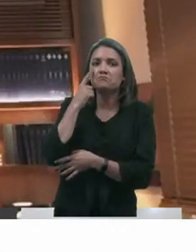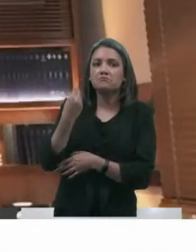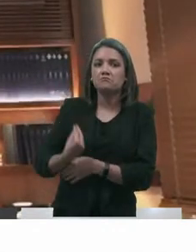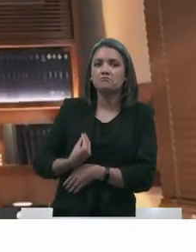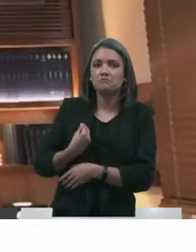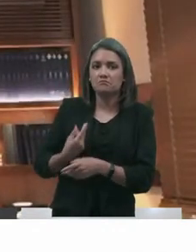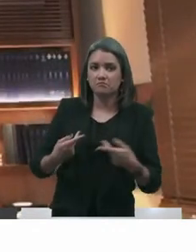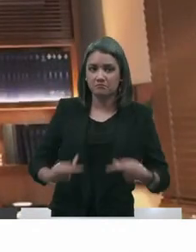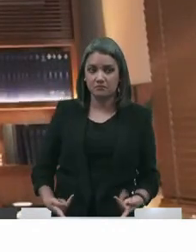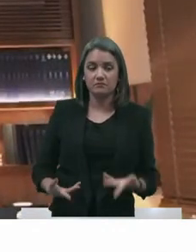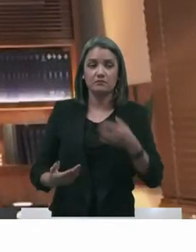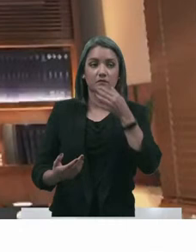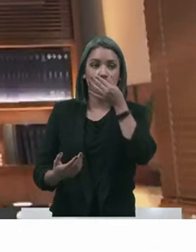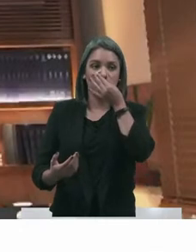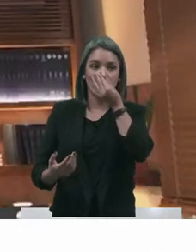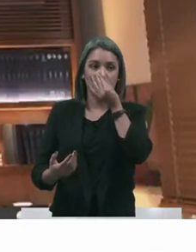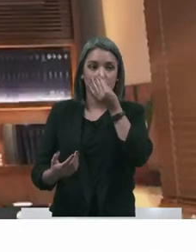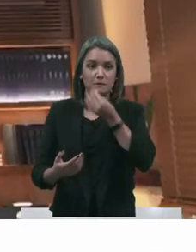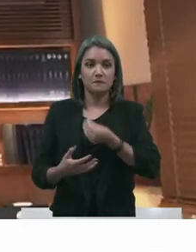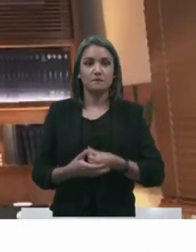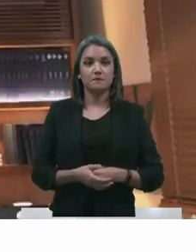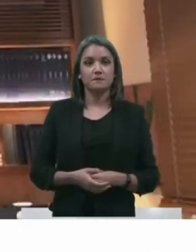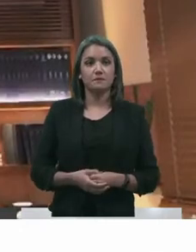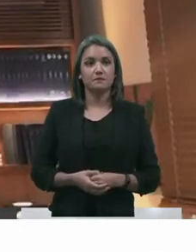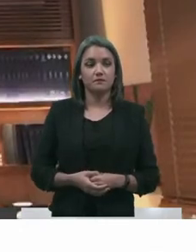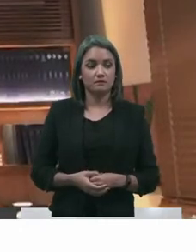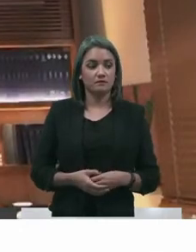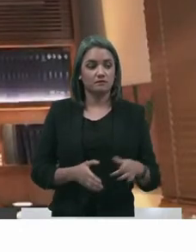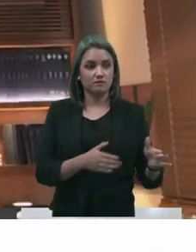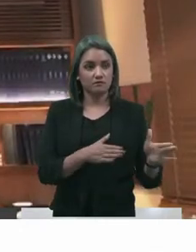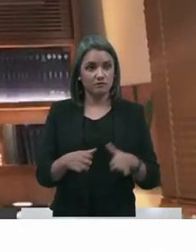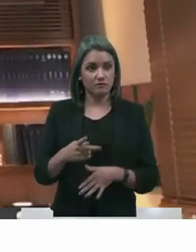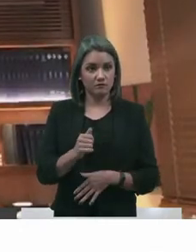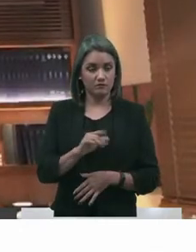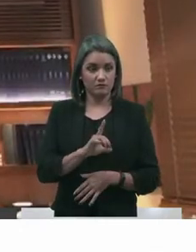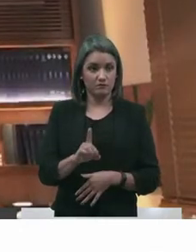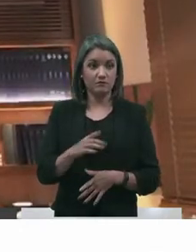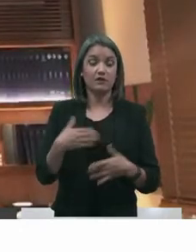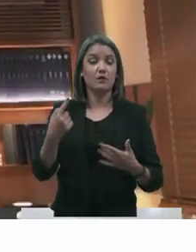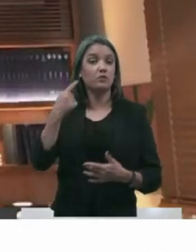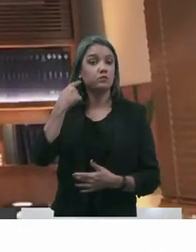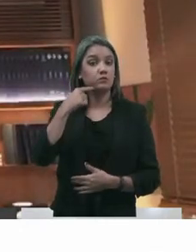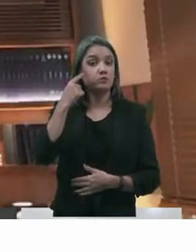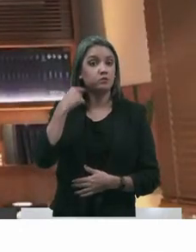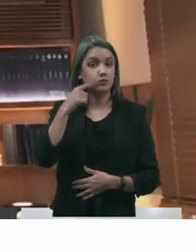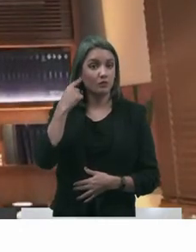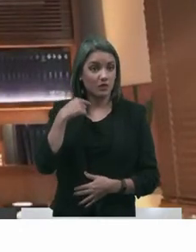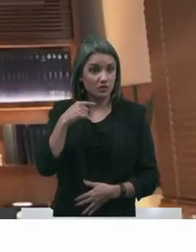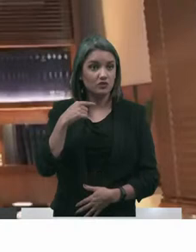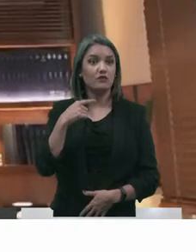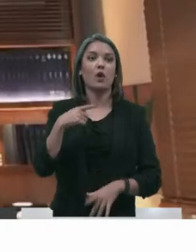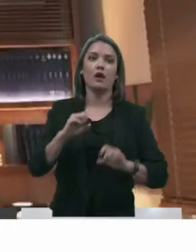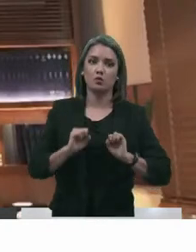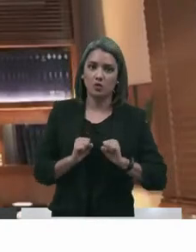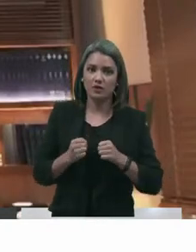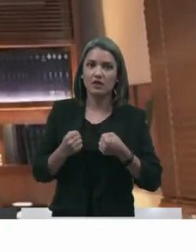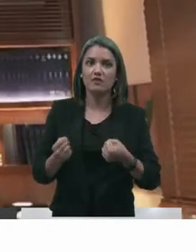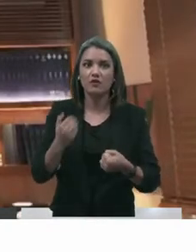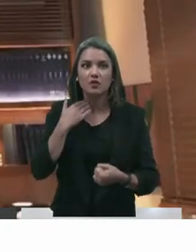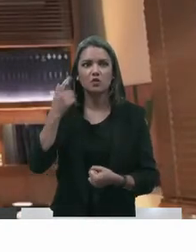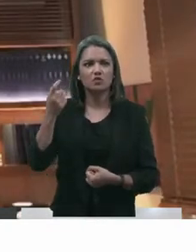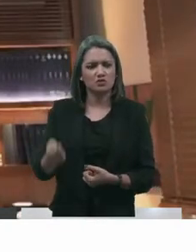esse procedimento administrativo, o advogado, que então defendia o magistrado, com